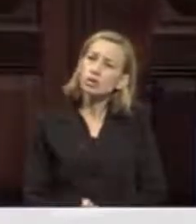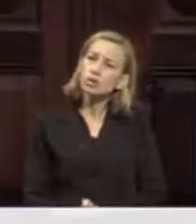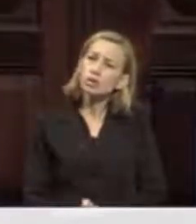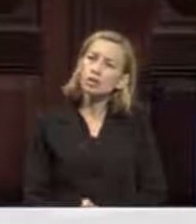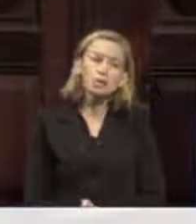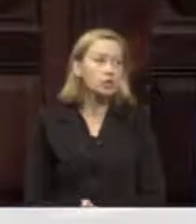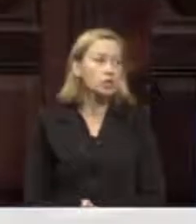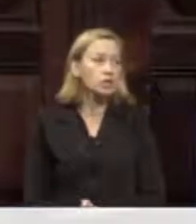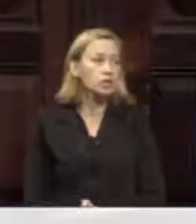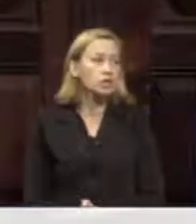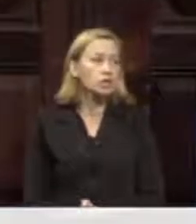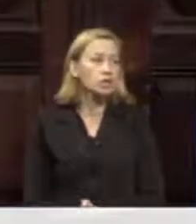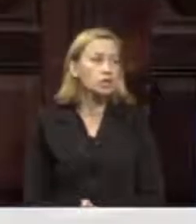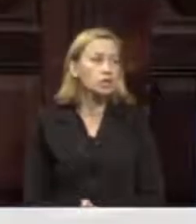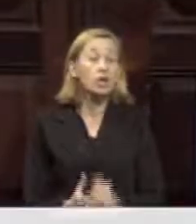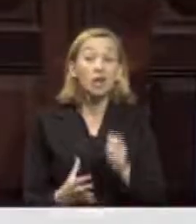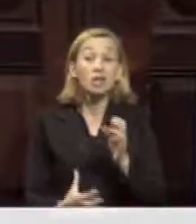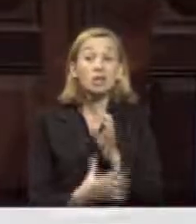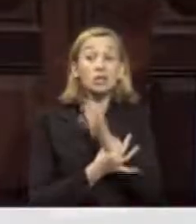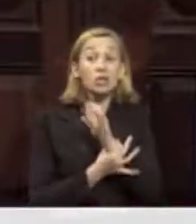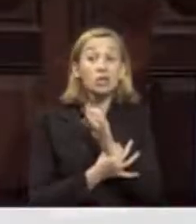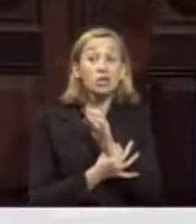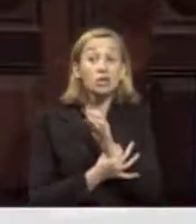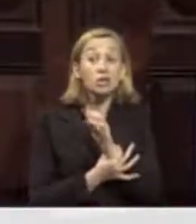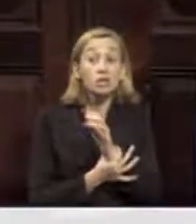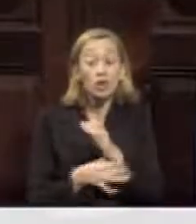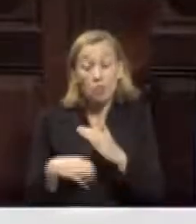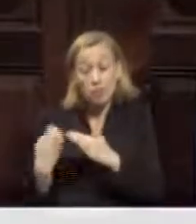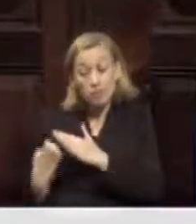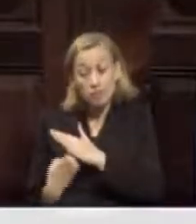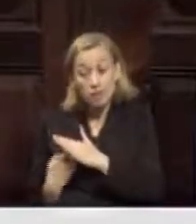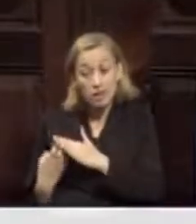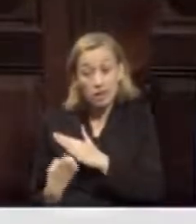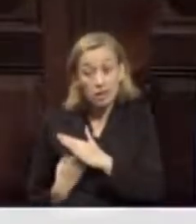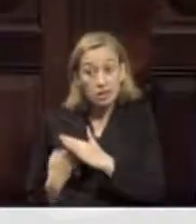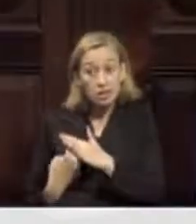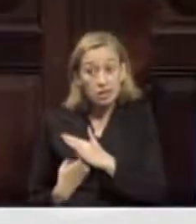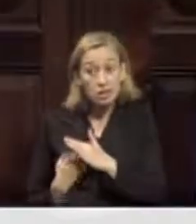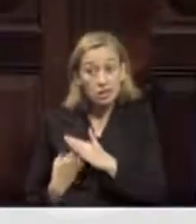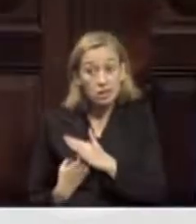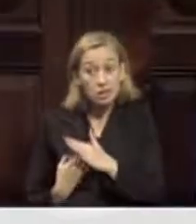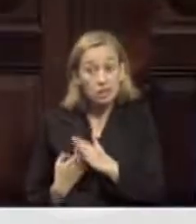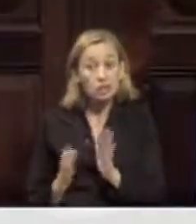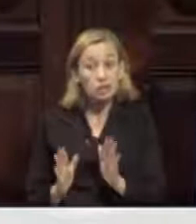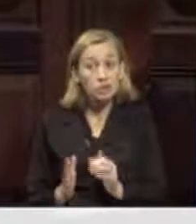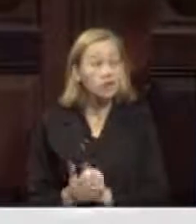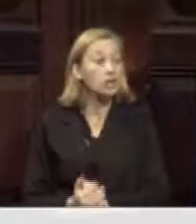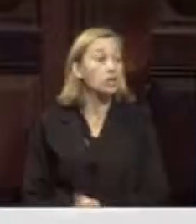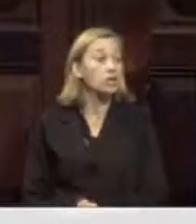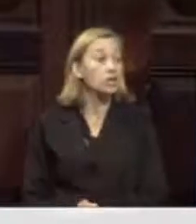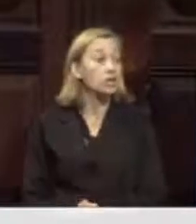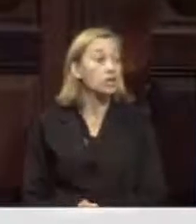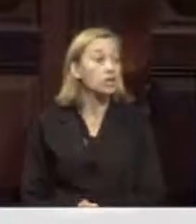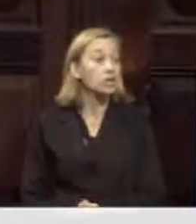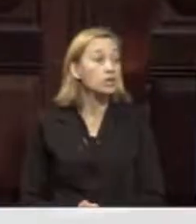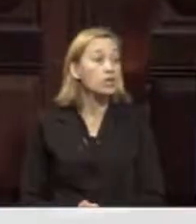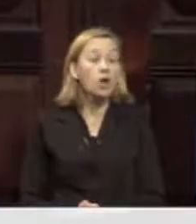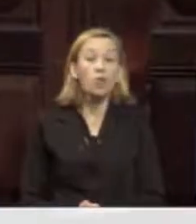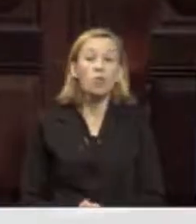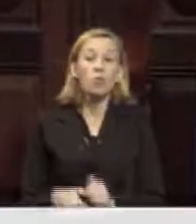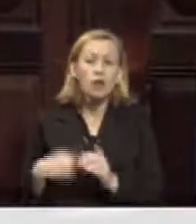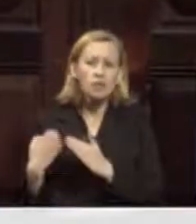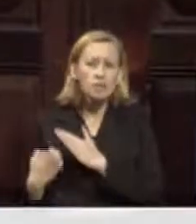GETRANSP é uma agência reguladora, é uma agência fiscalizadora. Uma